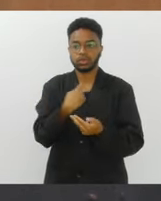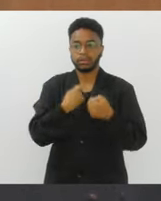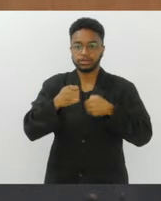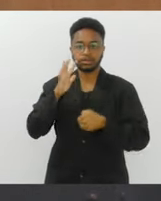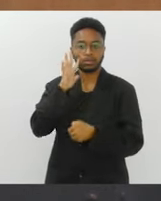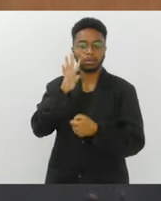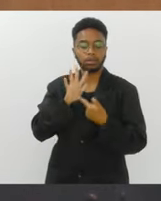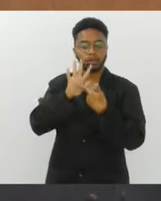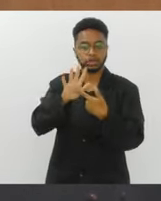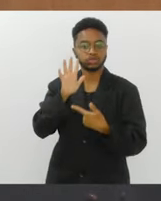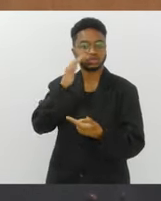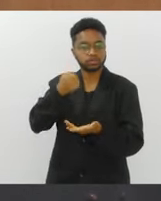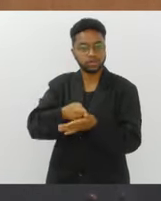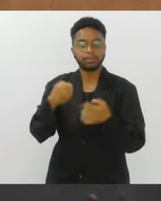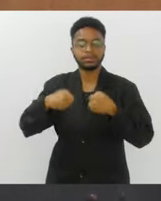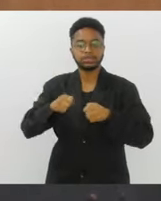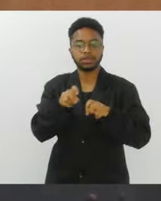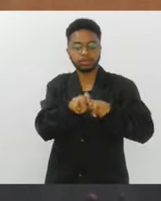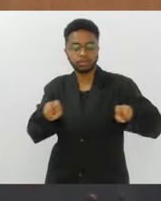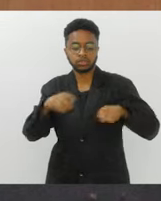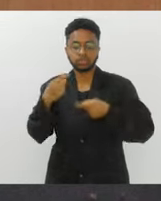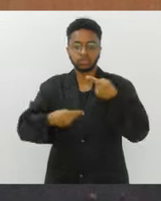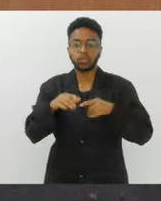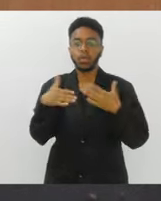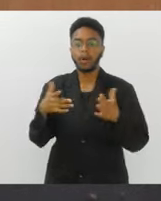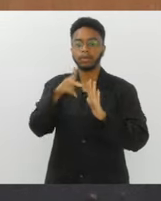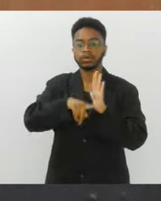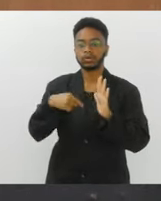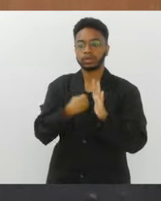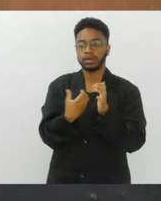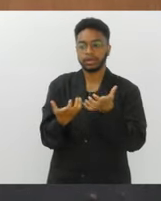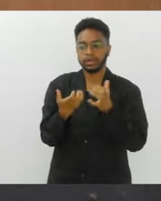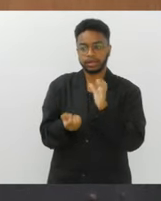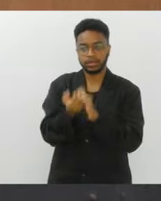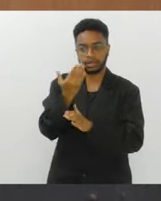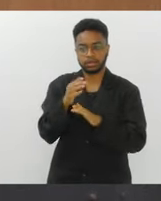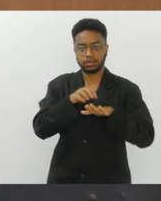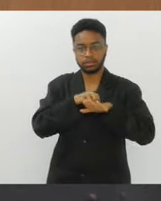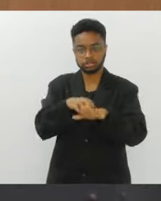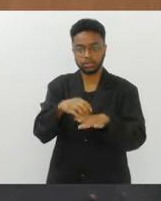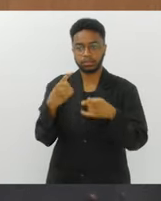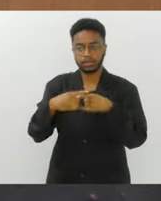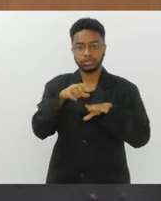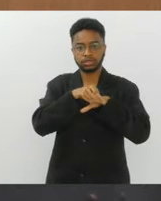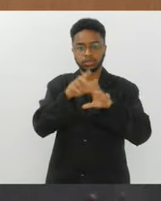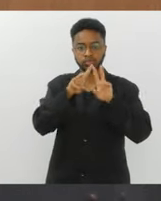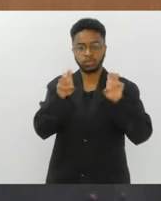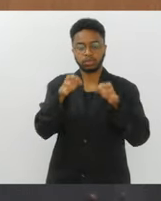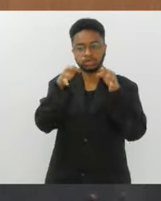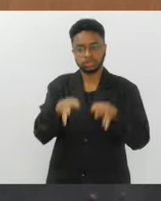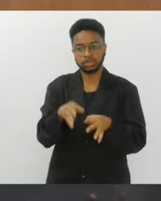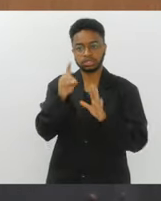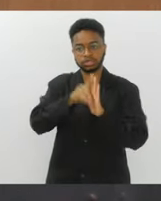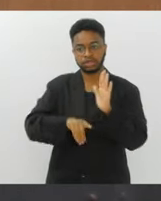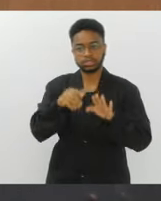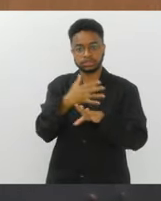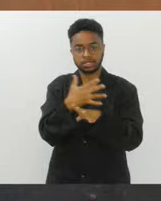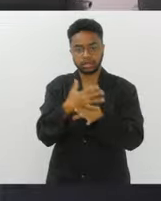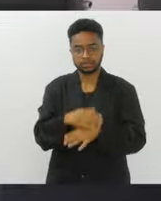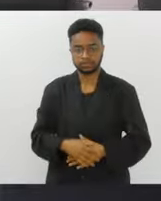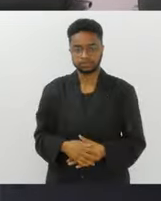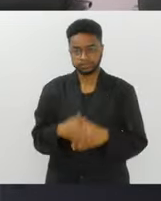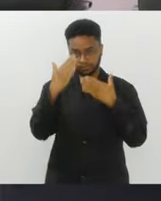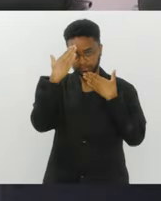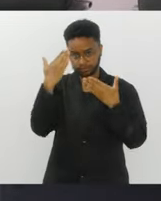queremos estar na mesa para discutir qual é o projeto que a gente quer implementar para transporte, porque transporte é sobre dignidade e direito à cidade. Muito